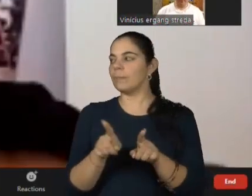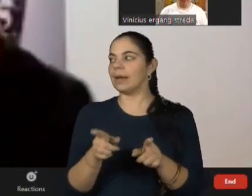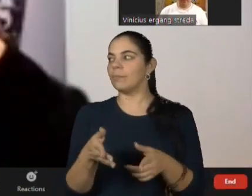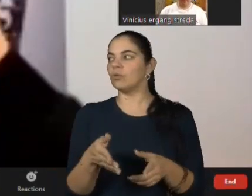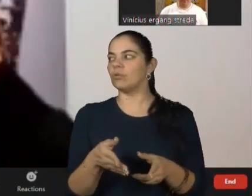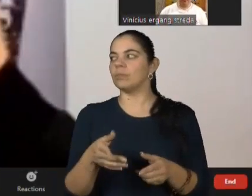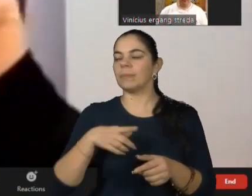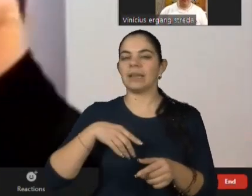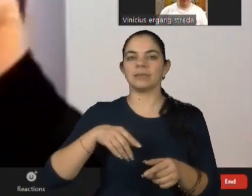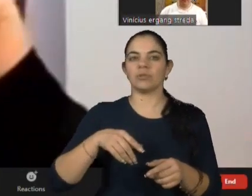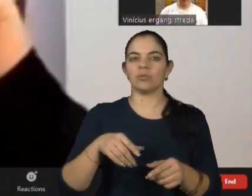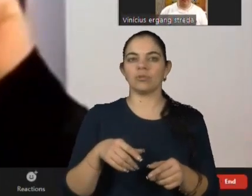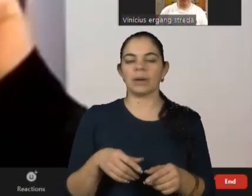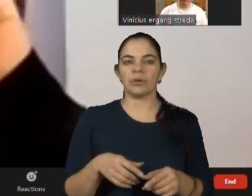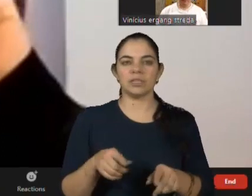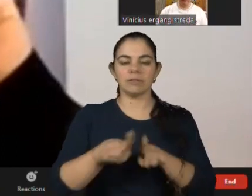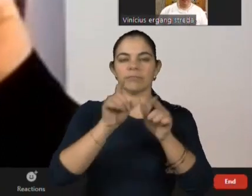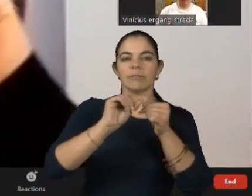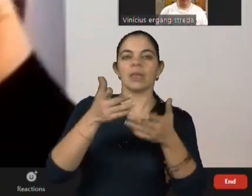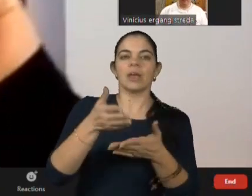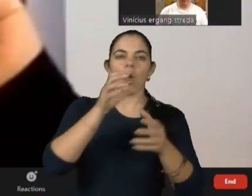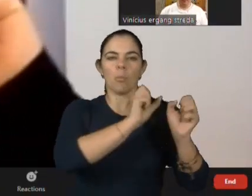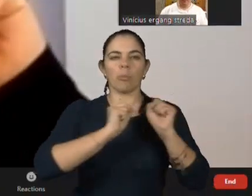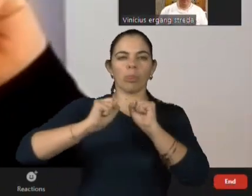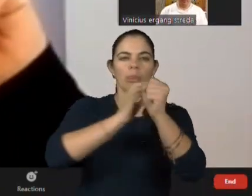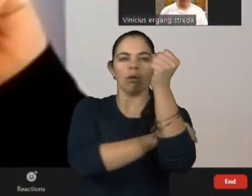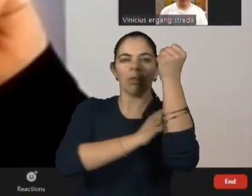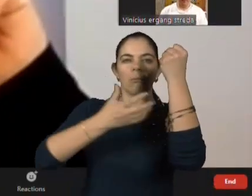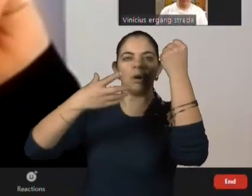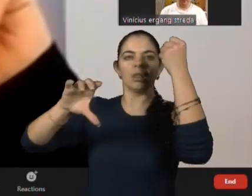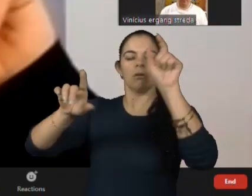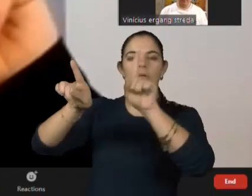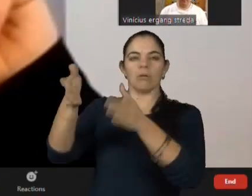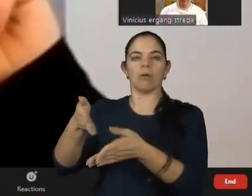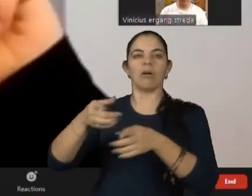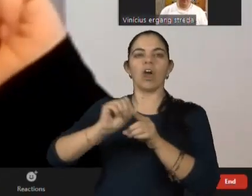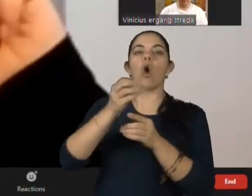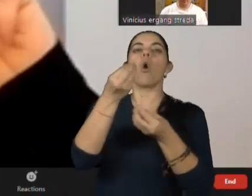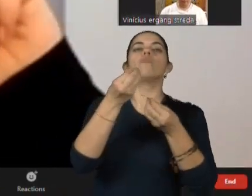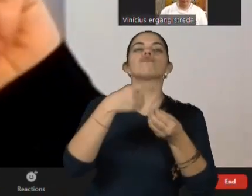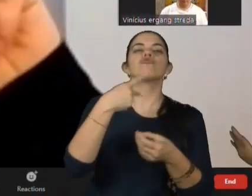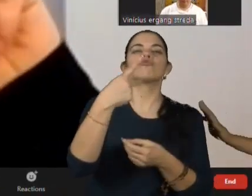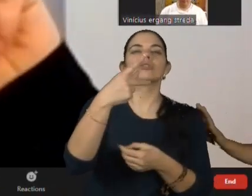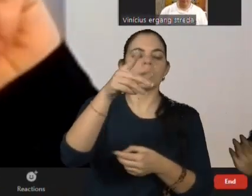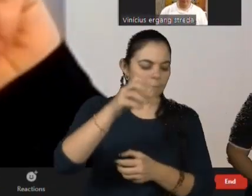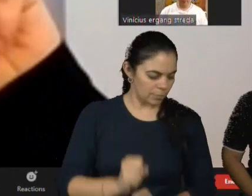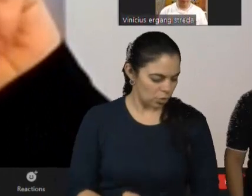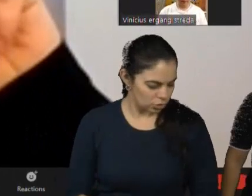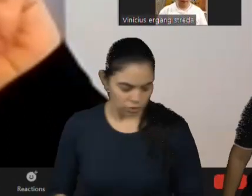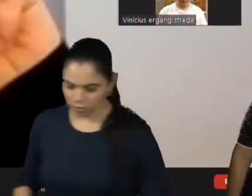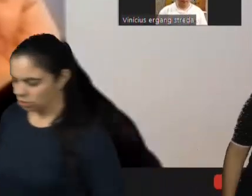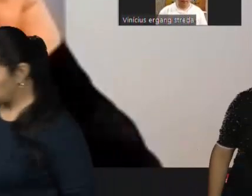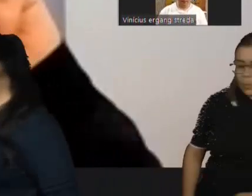gente está falando aqui sobre representatividade, sobre empoderamento, a minha pergunta para você é: como é que você pode